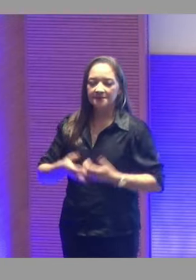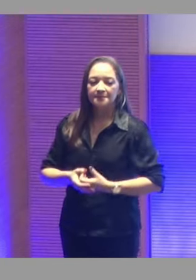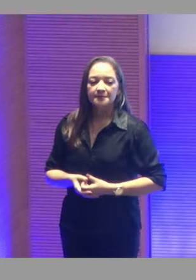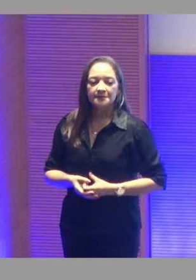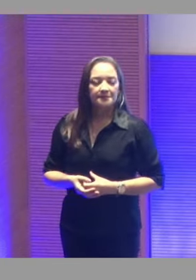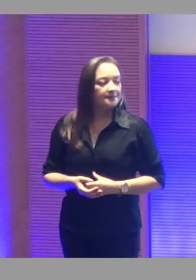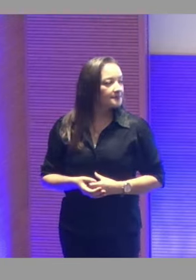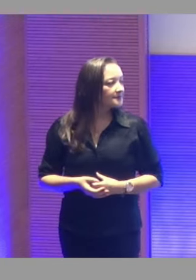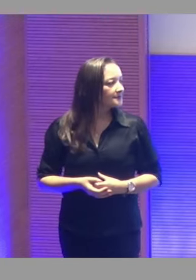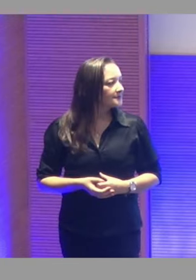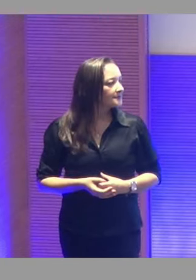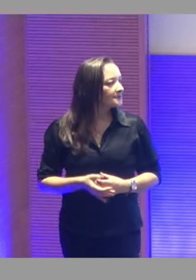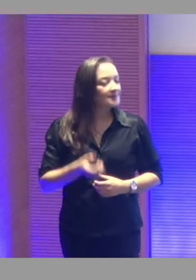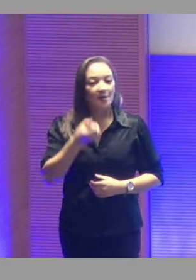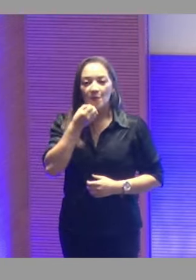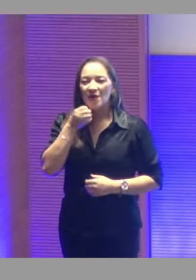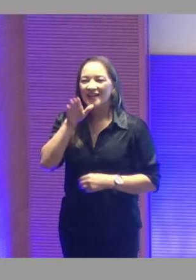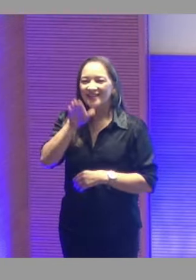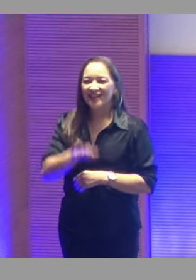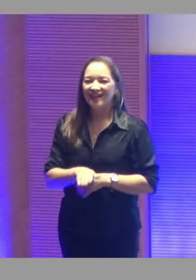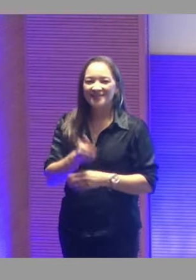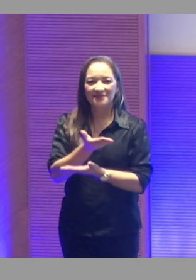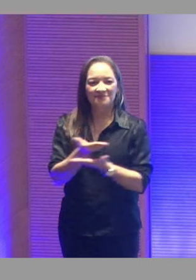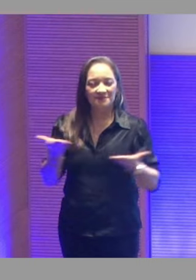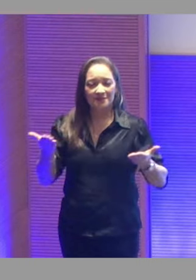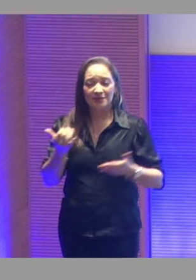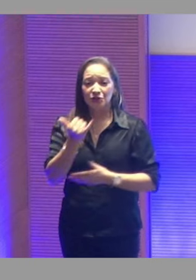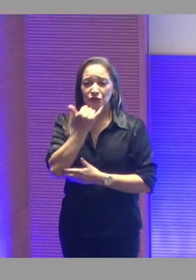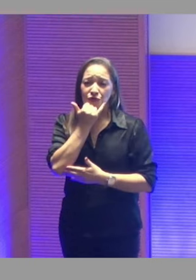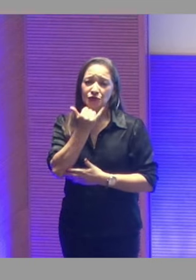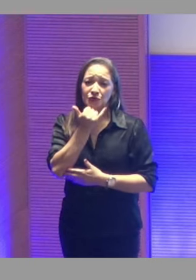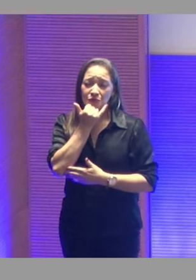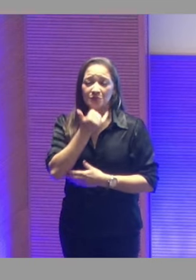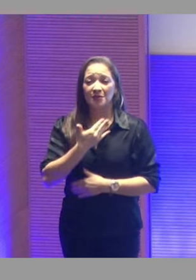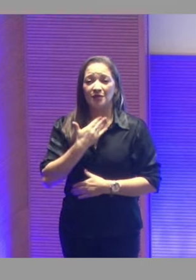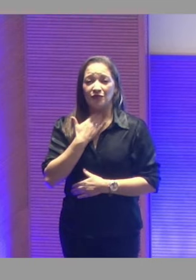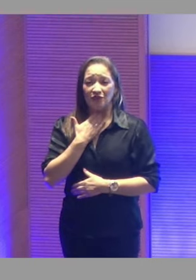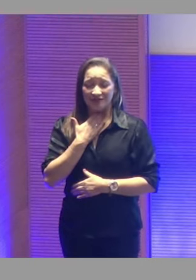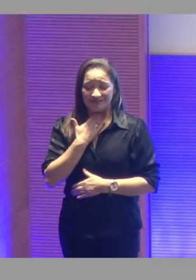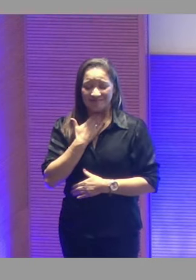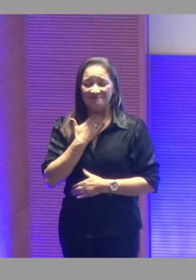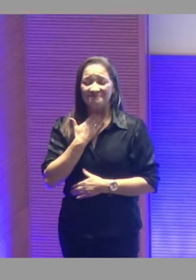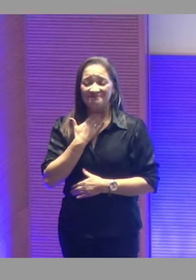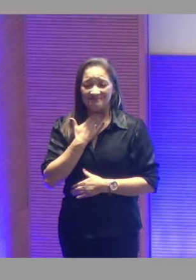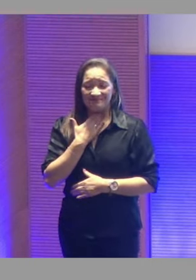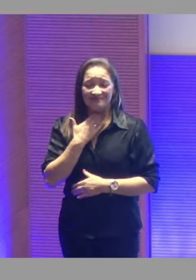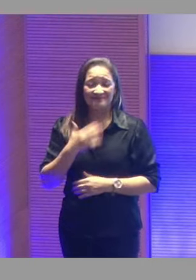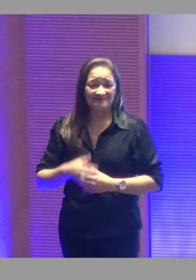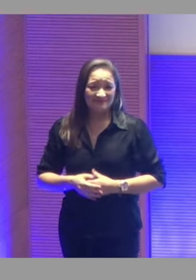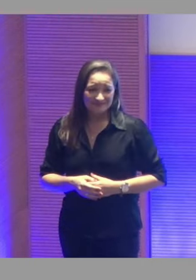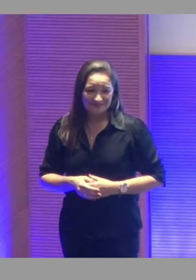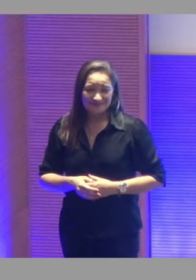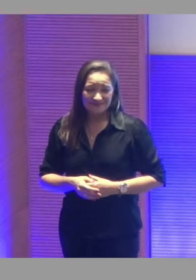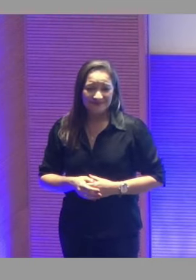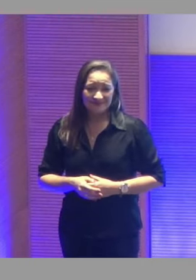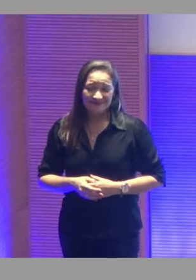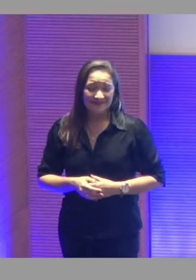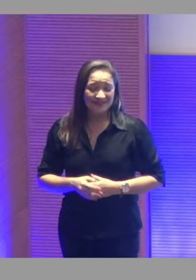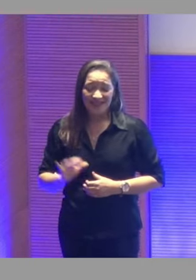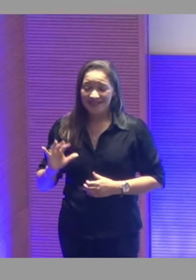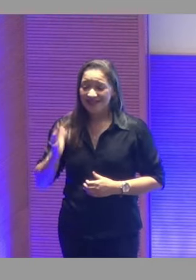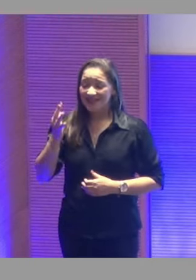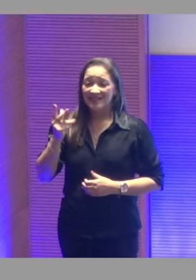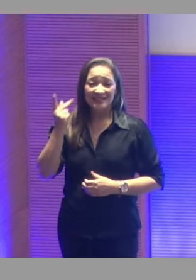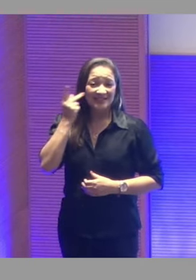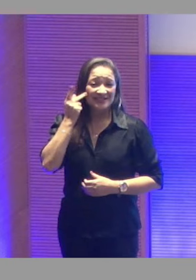obrigado boa tarde pessoal já peço desculpa da minha avó não sobrevivia a mudança de tempo de São Paulo